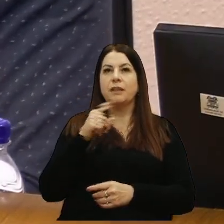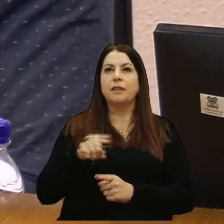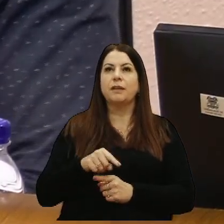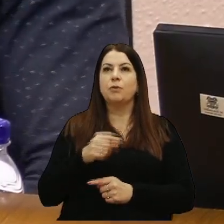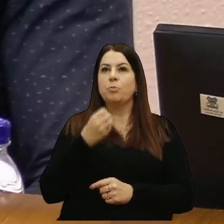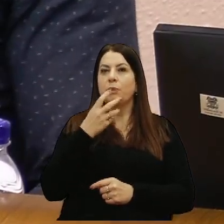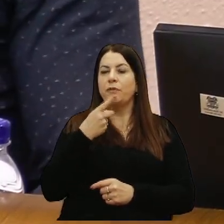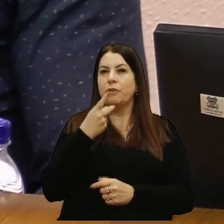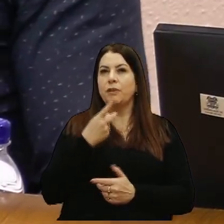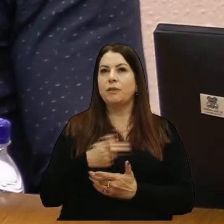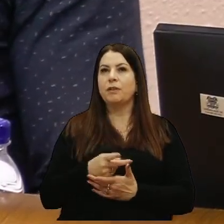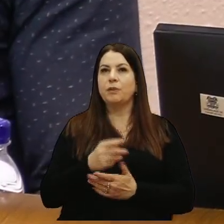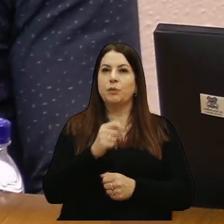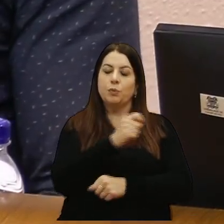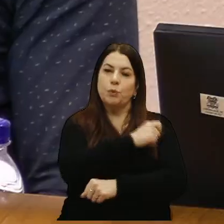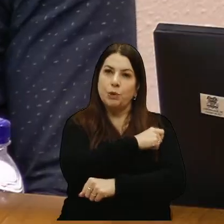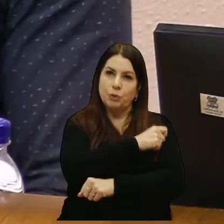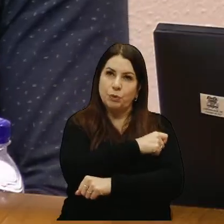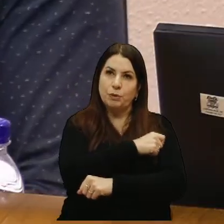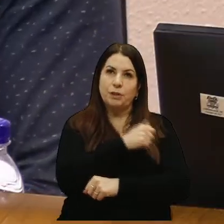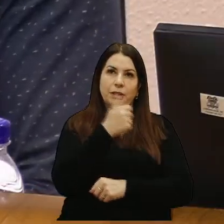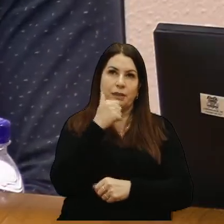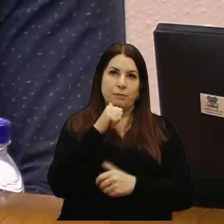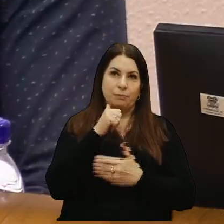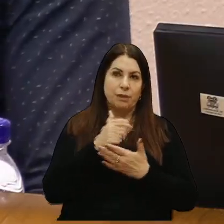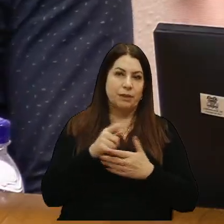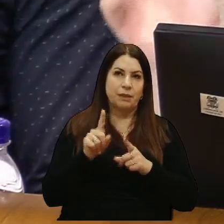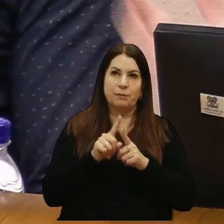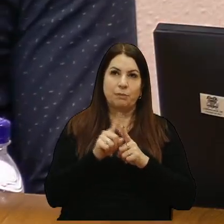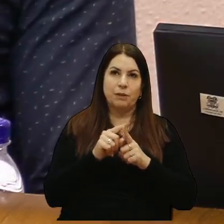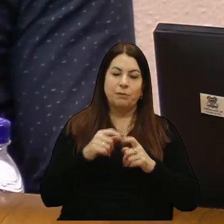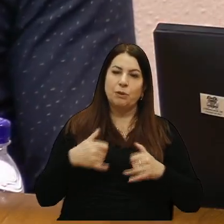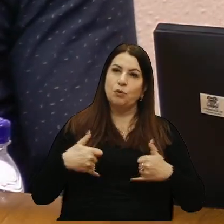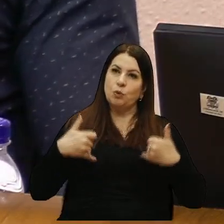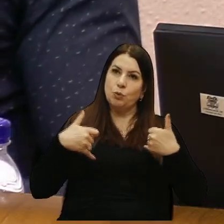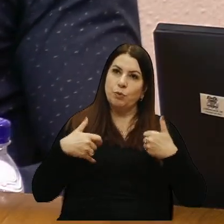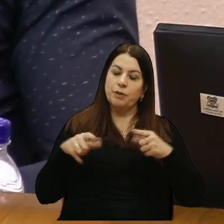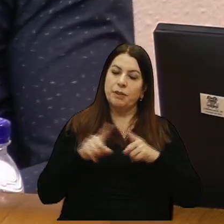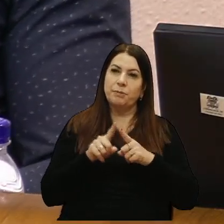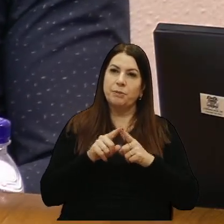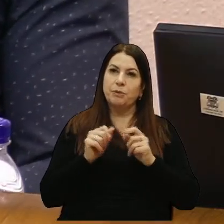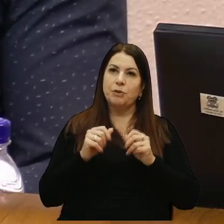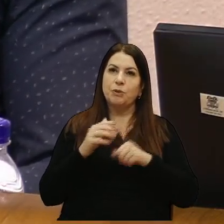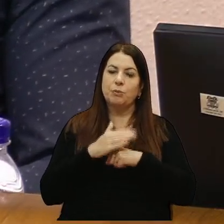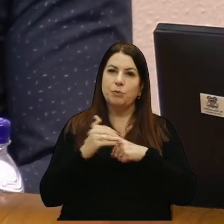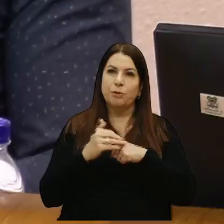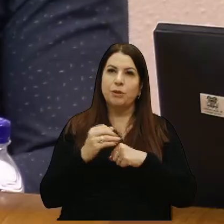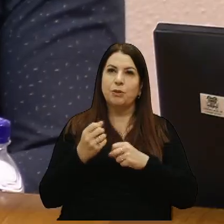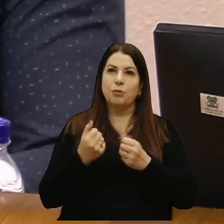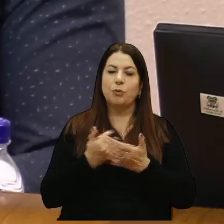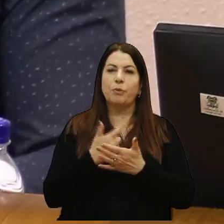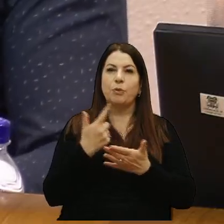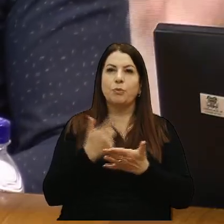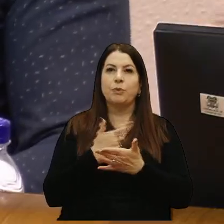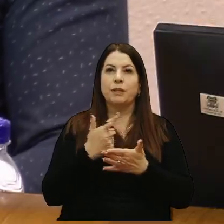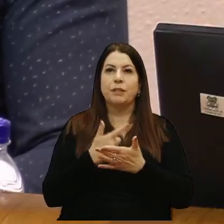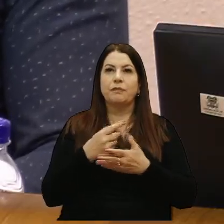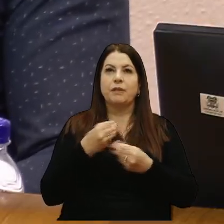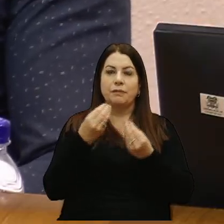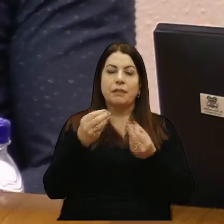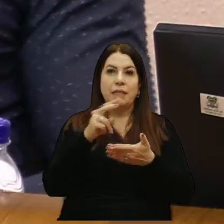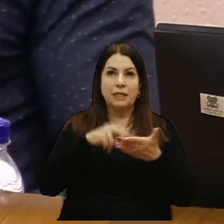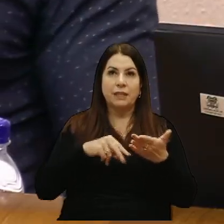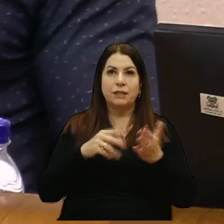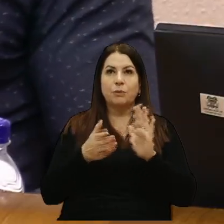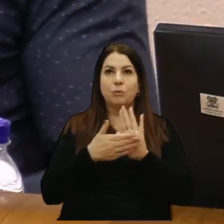bem falou o estudante, a menina também me deixou muito orgulhoso, foi tão gentil comigo, eu comprei alguns livros para eles, eles acabaram lendo, e eu vou propor